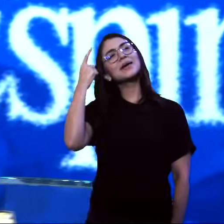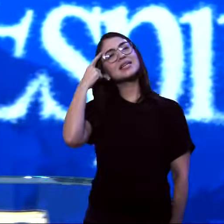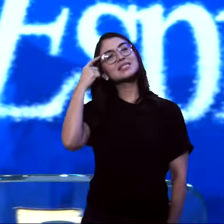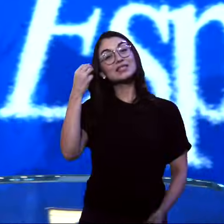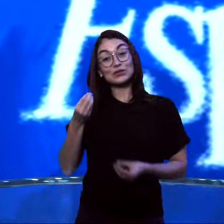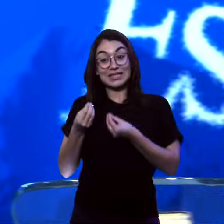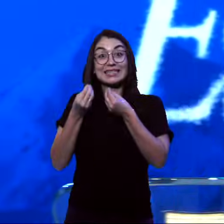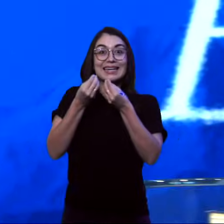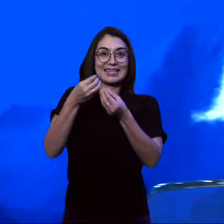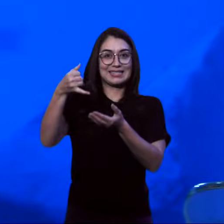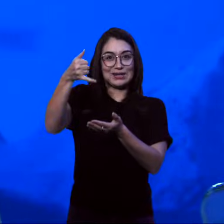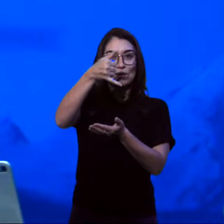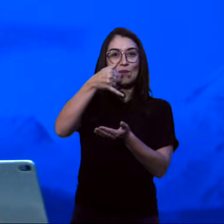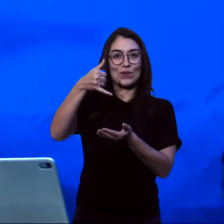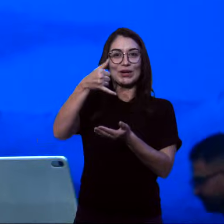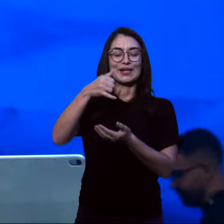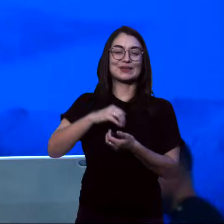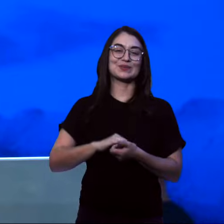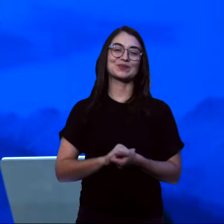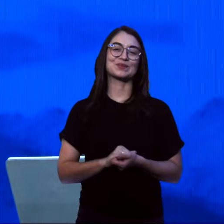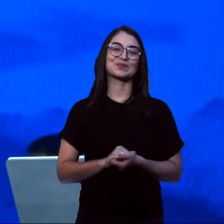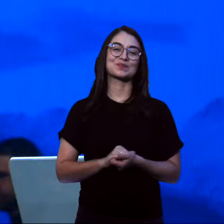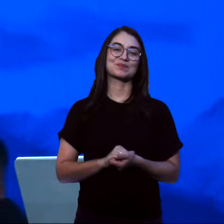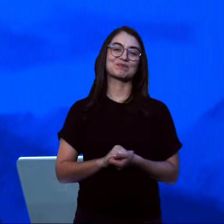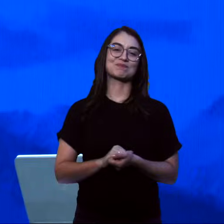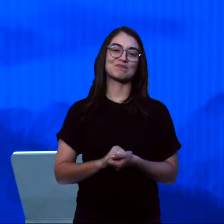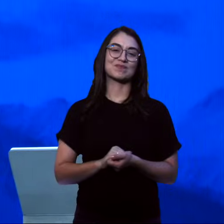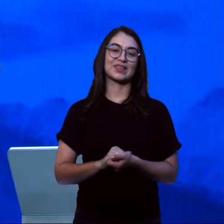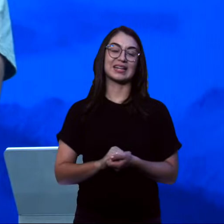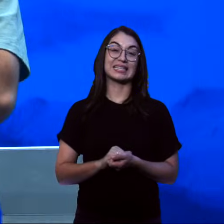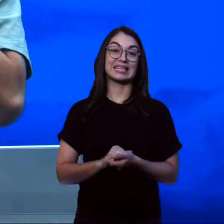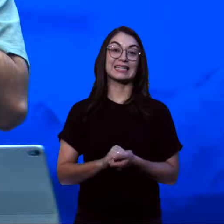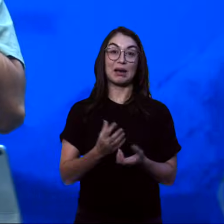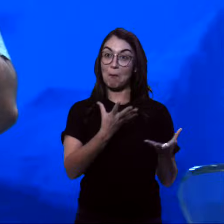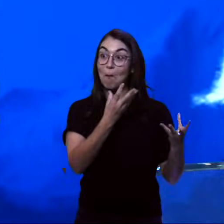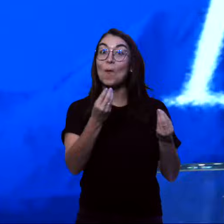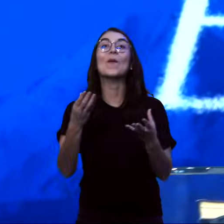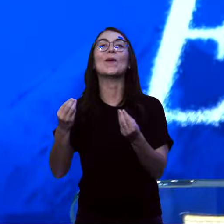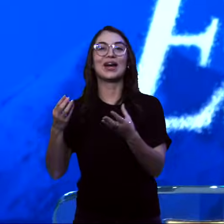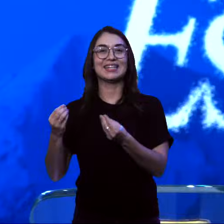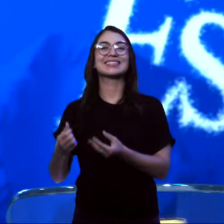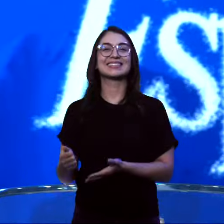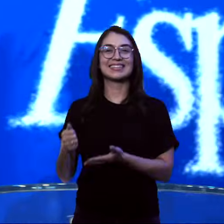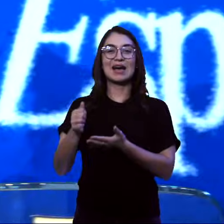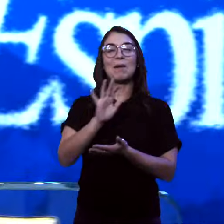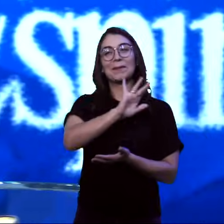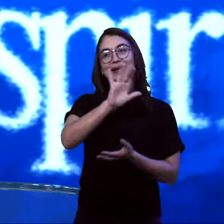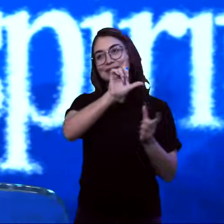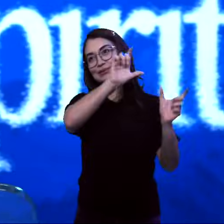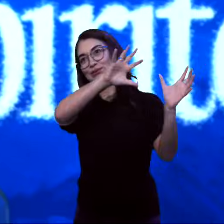fazer isso. E ia ter que ter uns litros, né? Alguns litros.